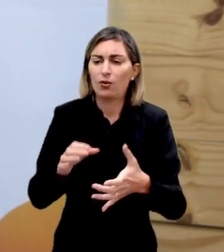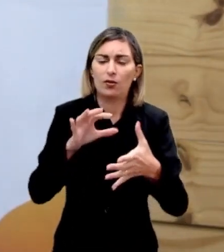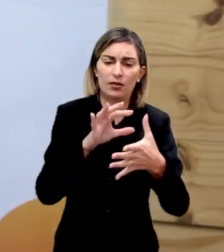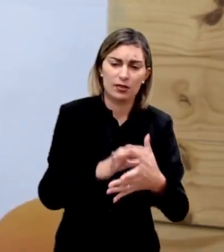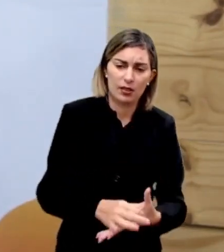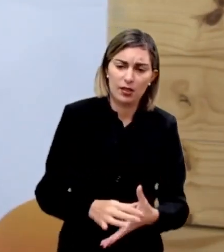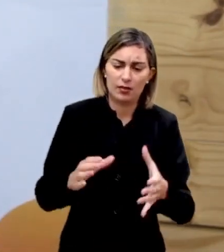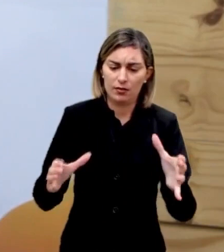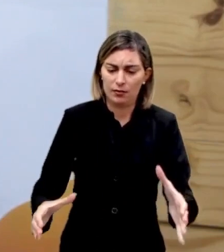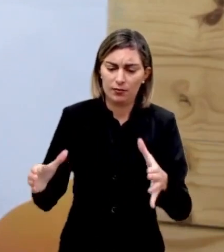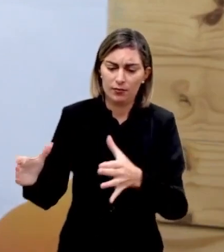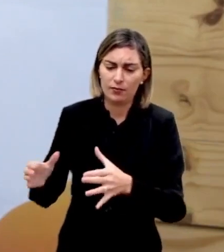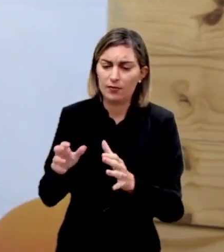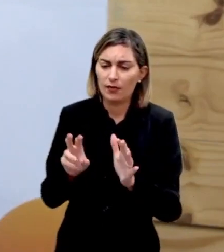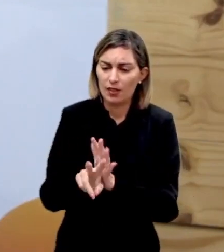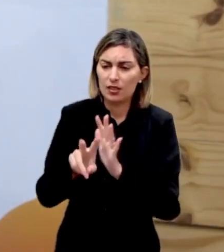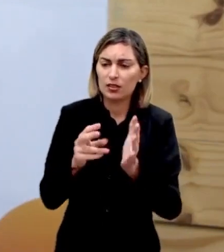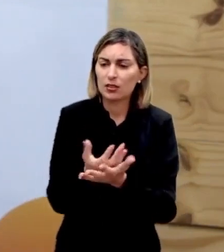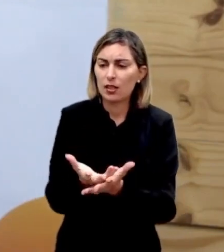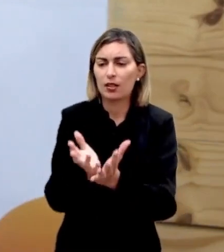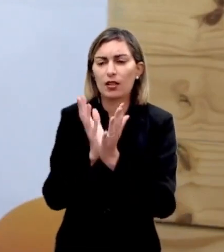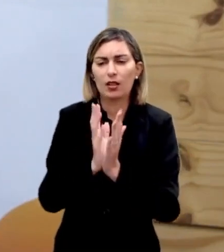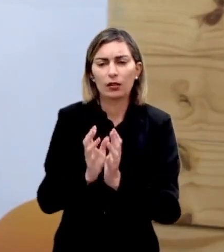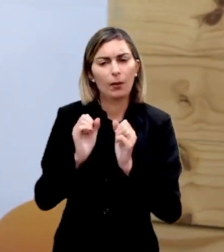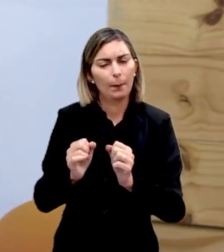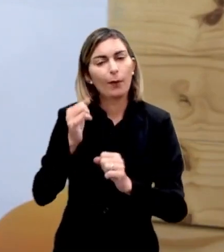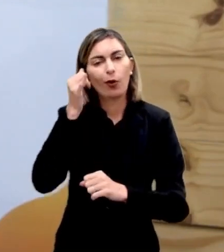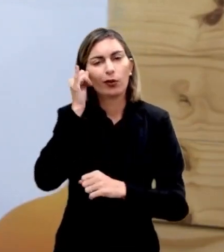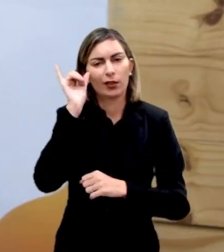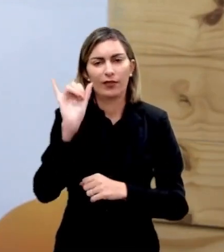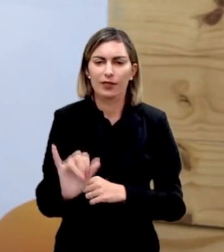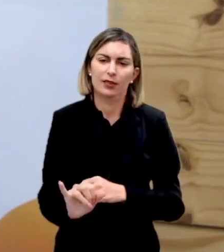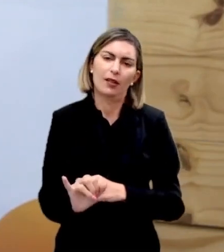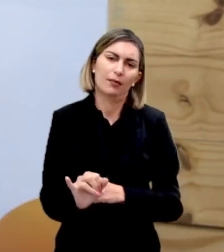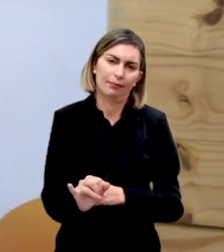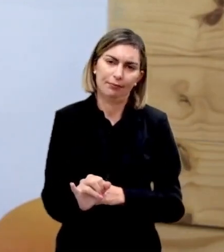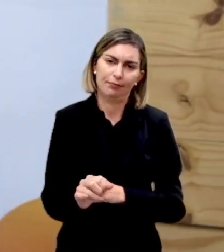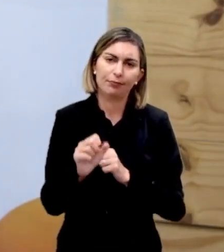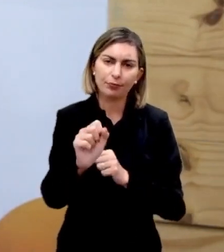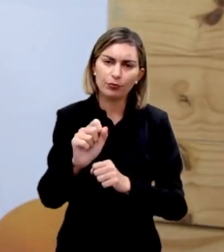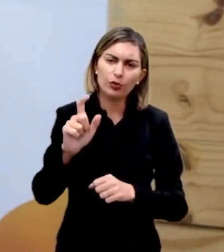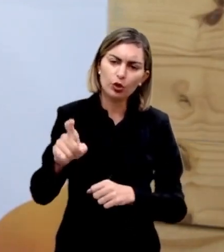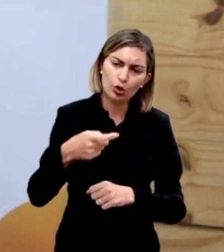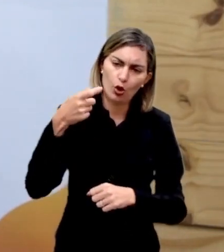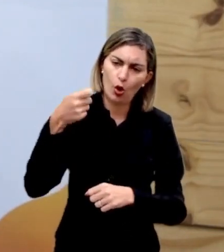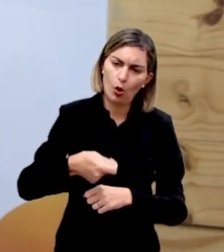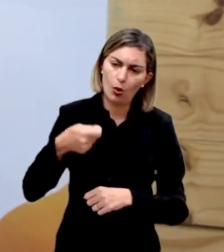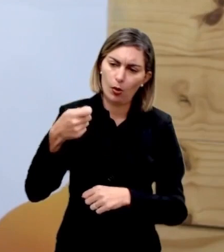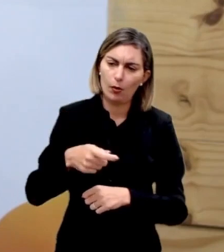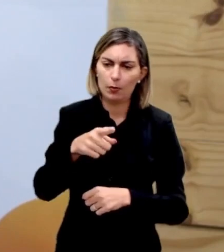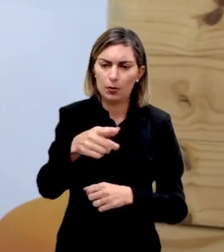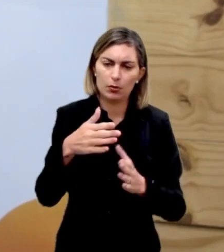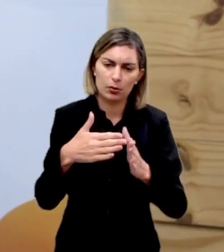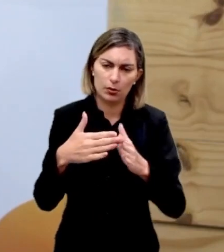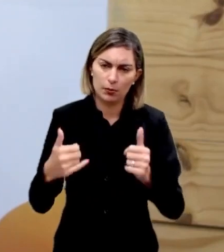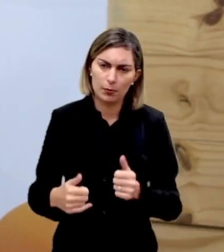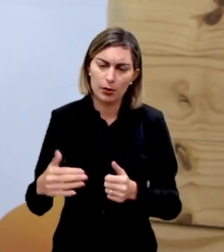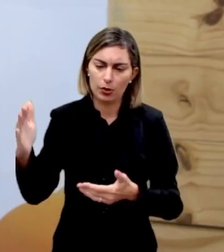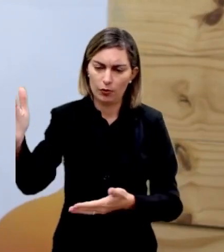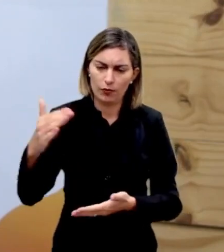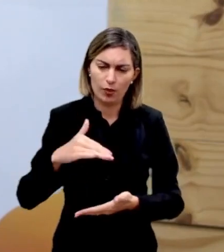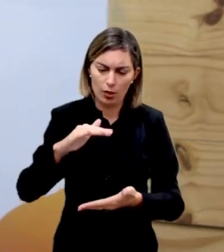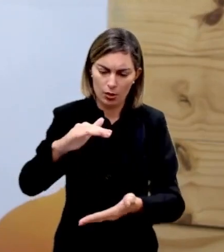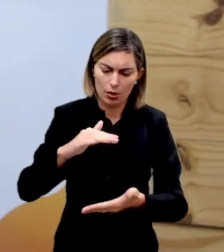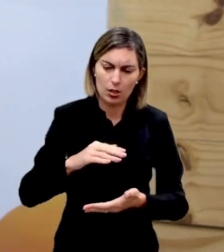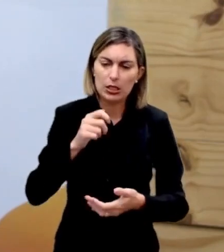isopor para uma salada. Isso você pode evitar. Você pode cobrar que o seu pedido venha